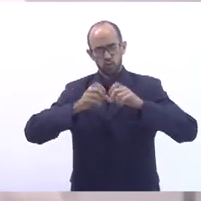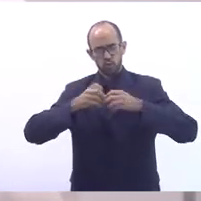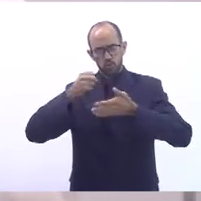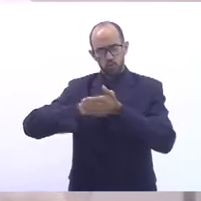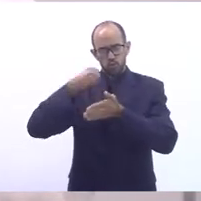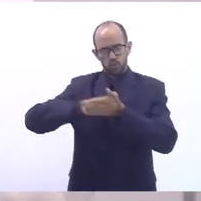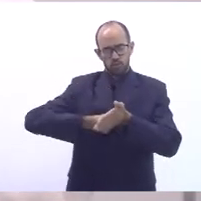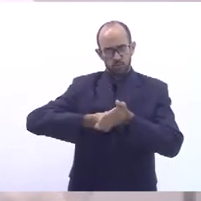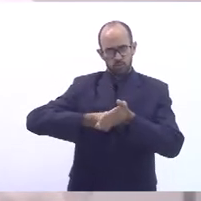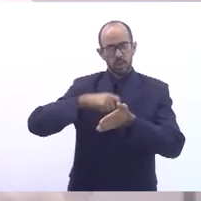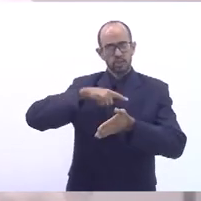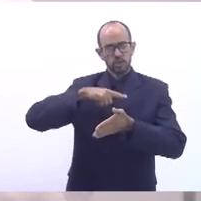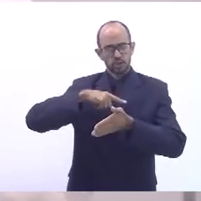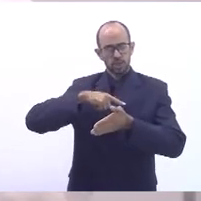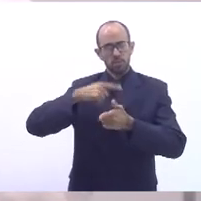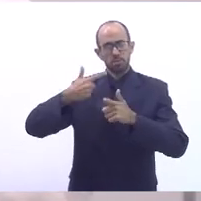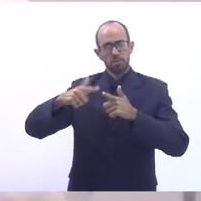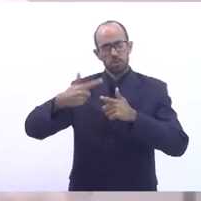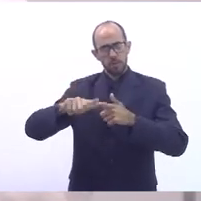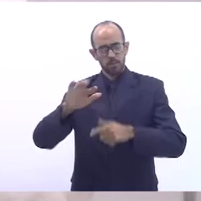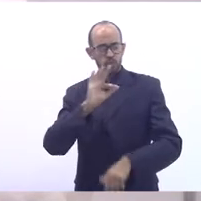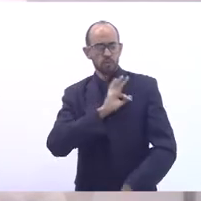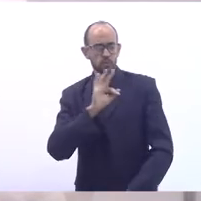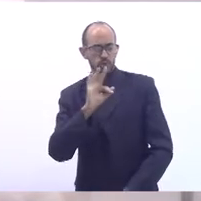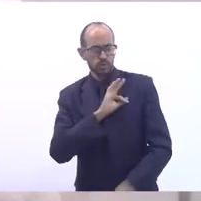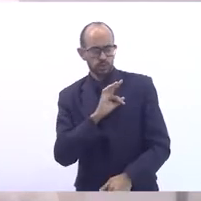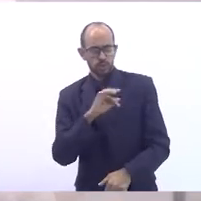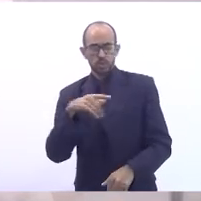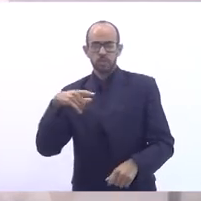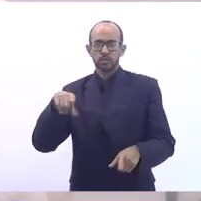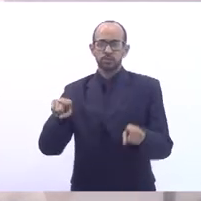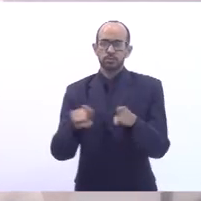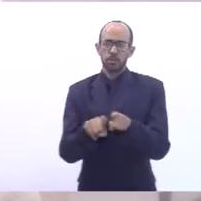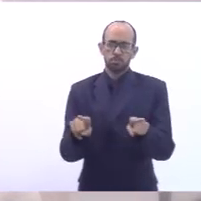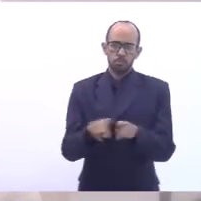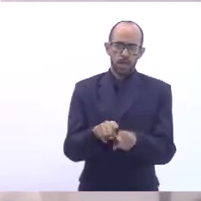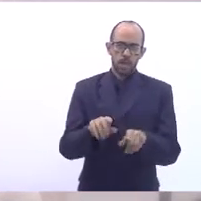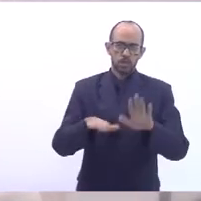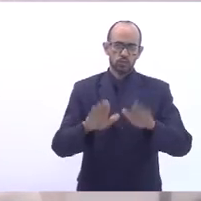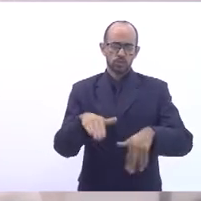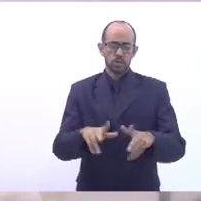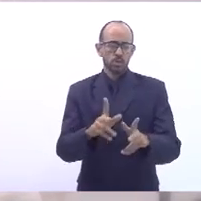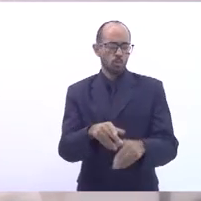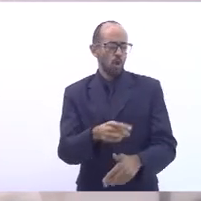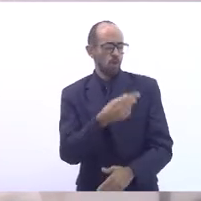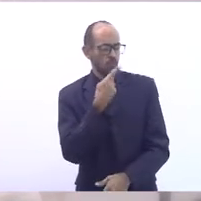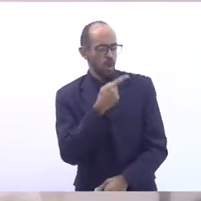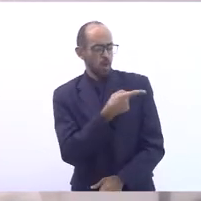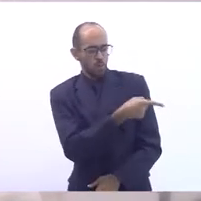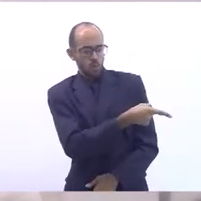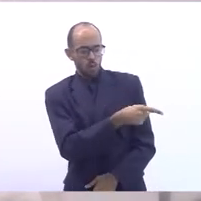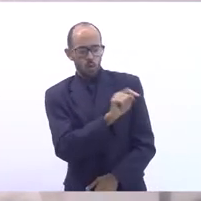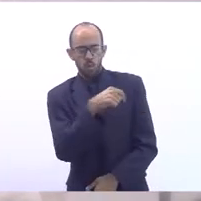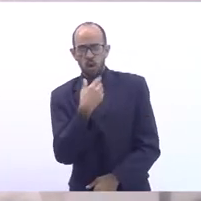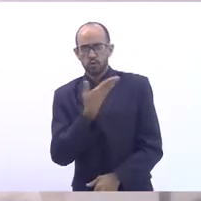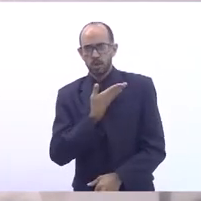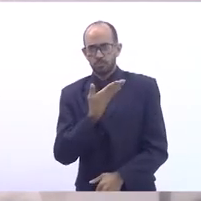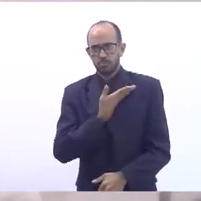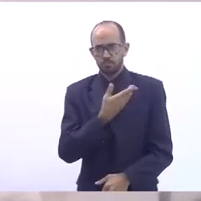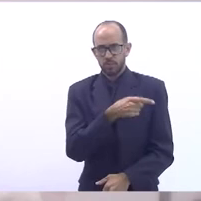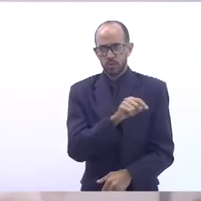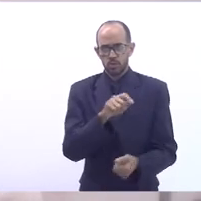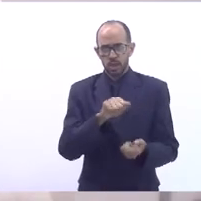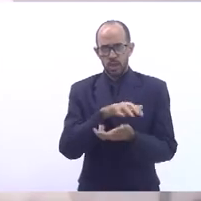acabamos tendo embaixo para polícia de um lado e do ponto de vista o outro como foi levantado pelo nosso companheiro